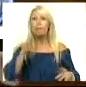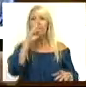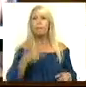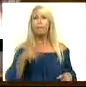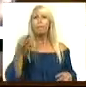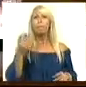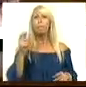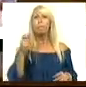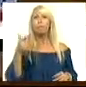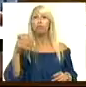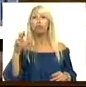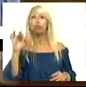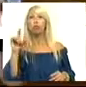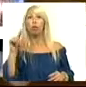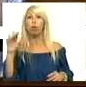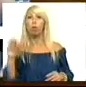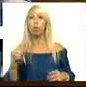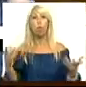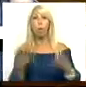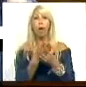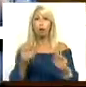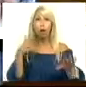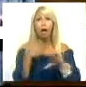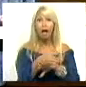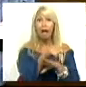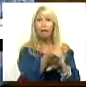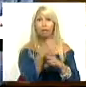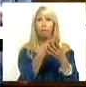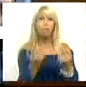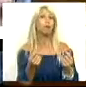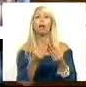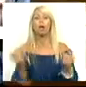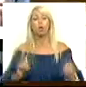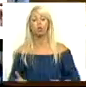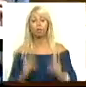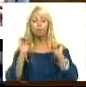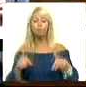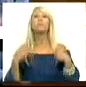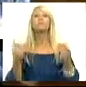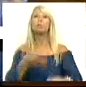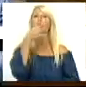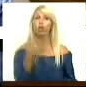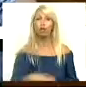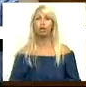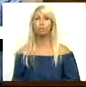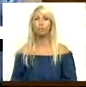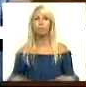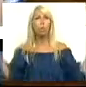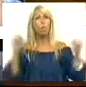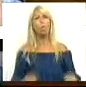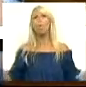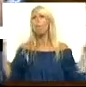não resolvemos por esta via essa matéria. Este é um primeiro ponto que é importante esclarecer. Depois diz-se assim, não há